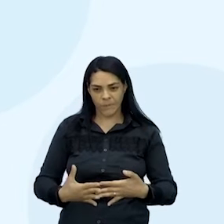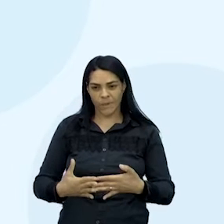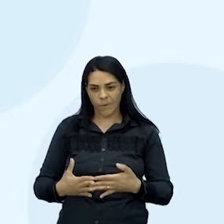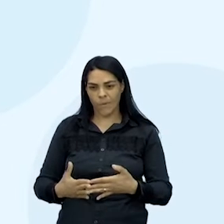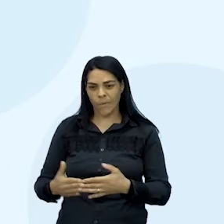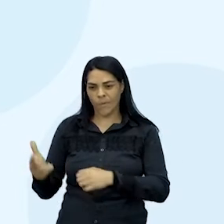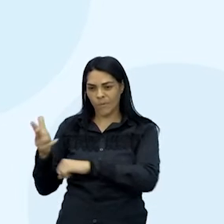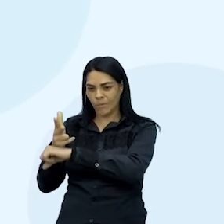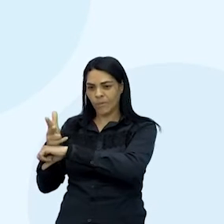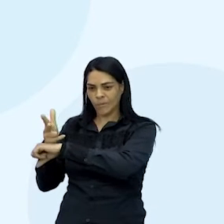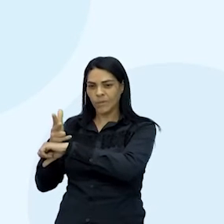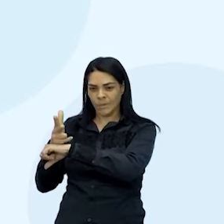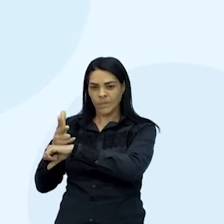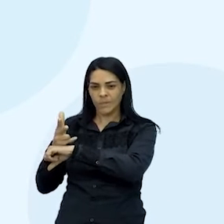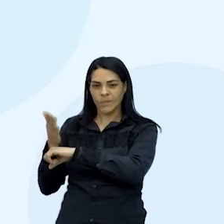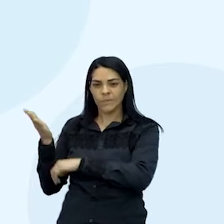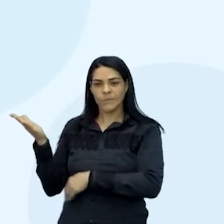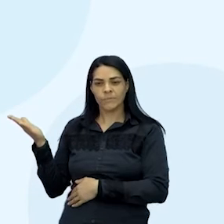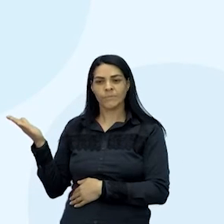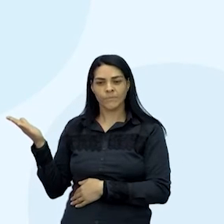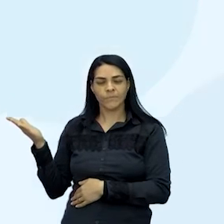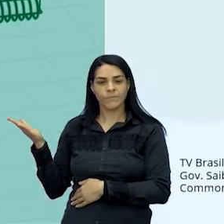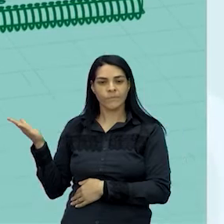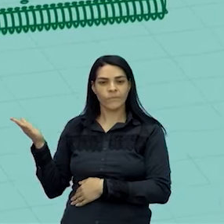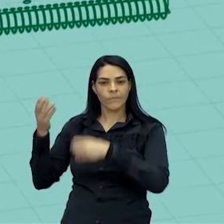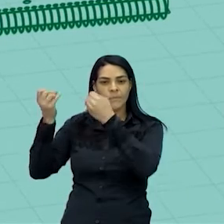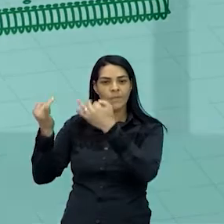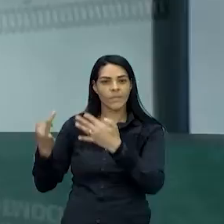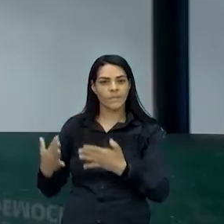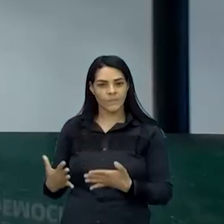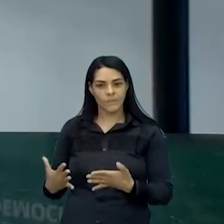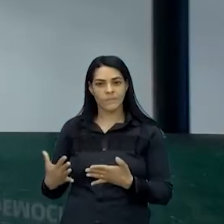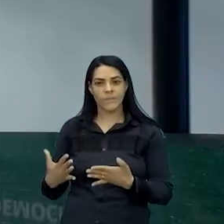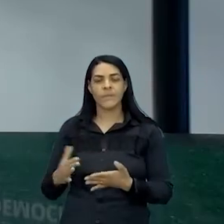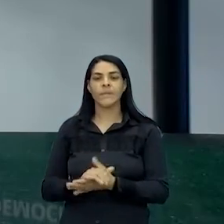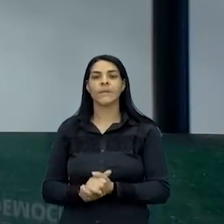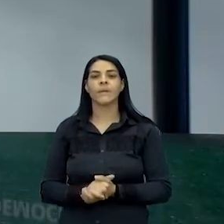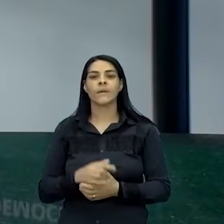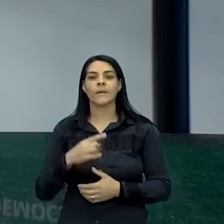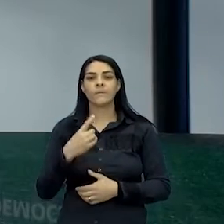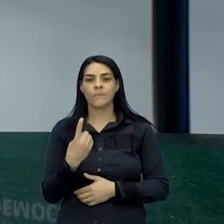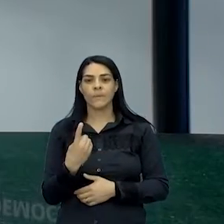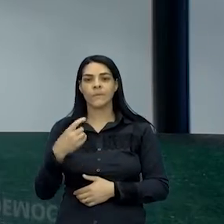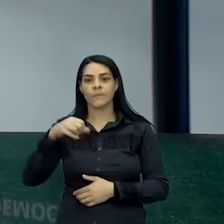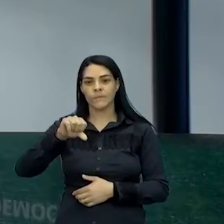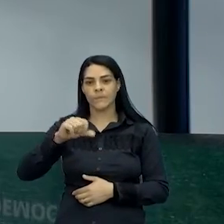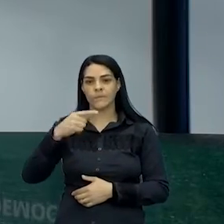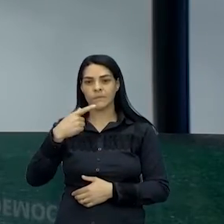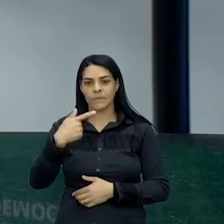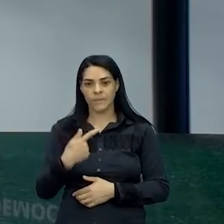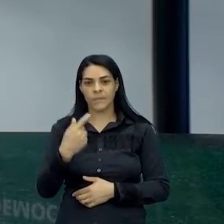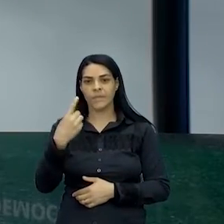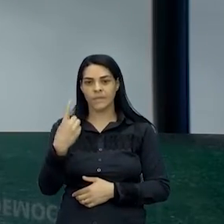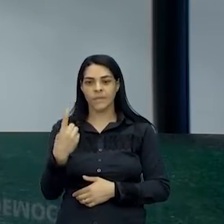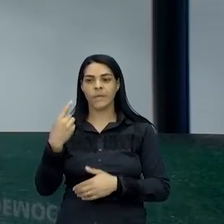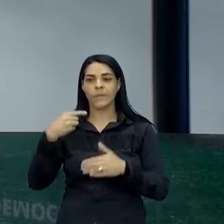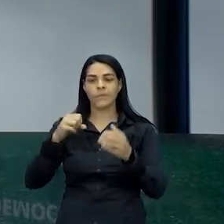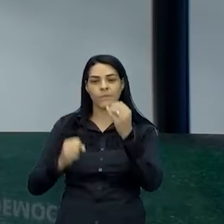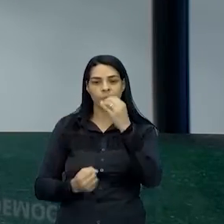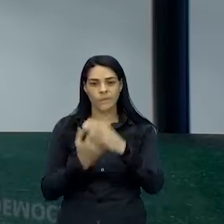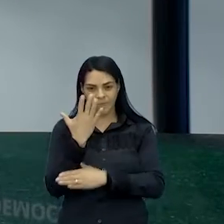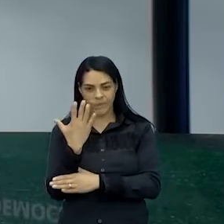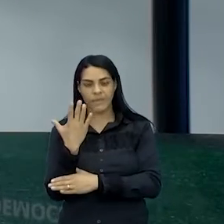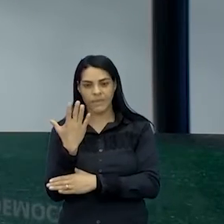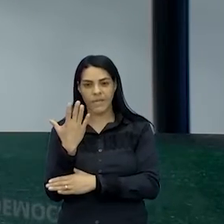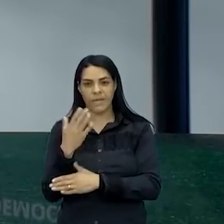fala sobre um Fórum Econômico Mundial, fundado em 1971, que é o Fórum de Davos. Vou pedir para o